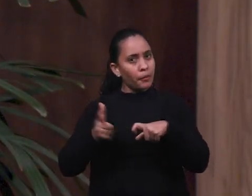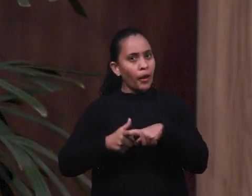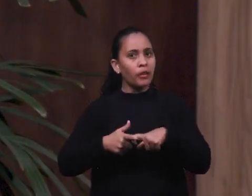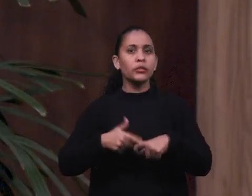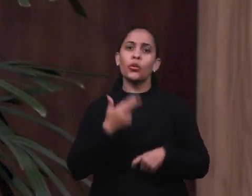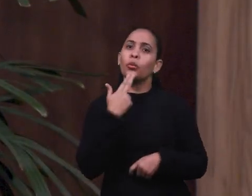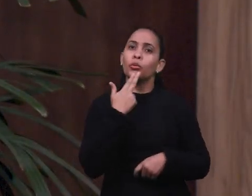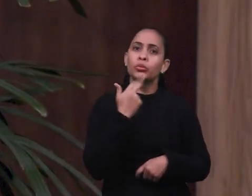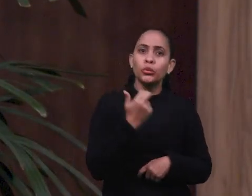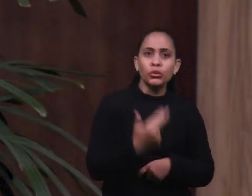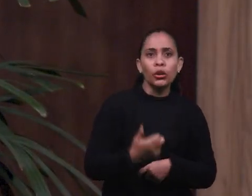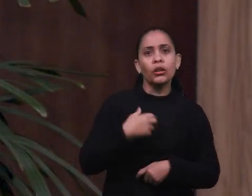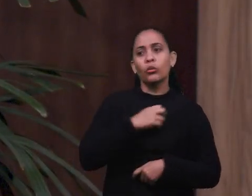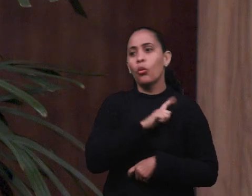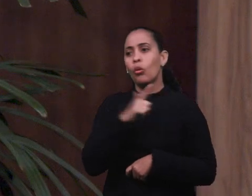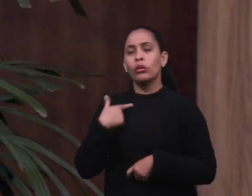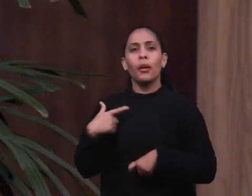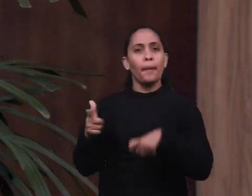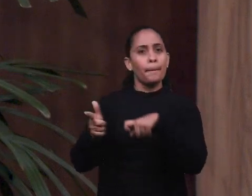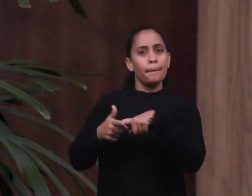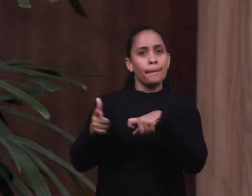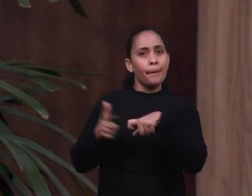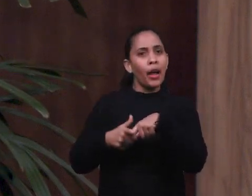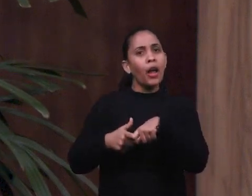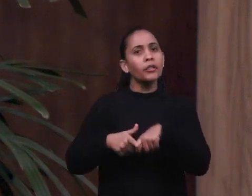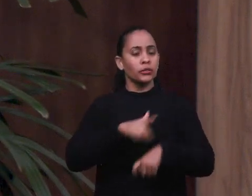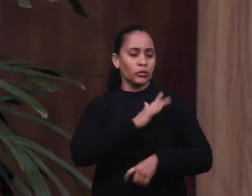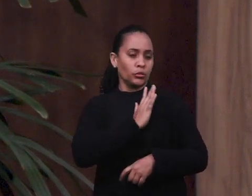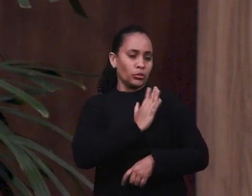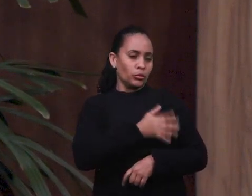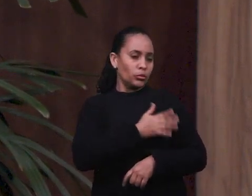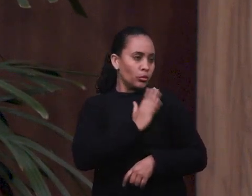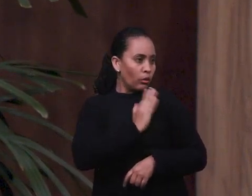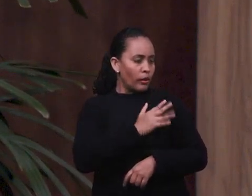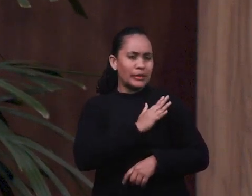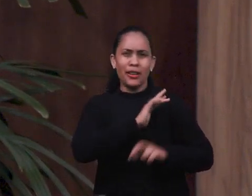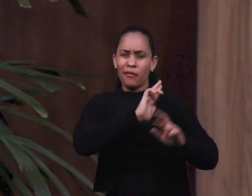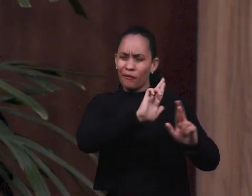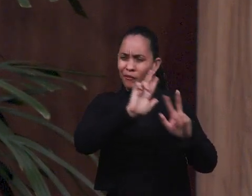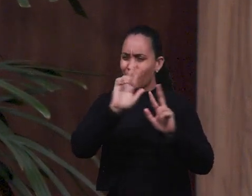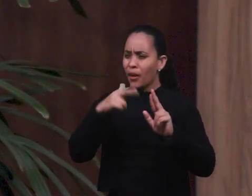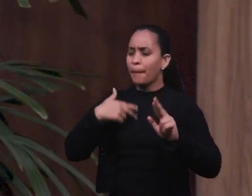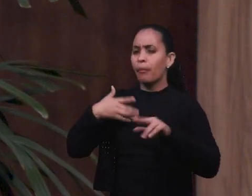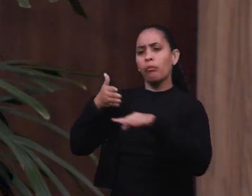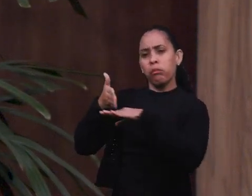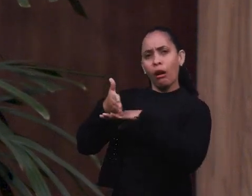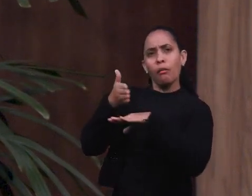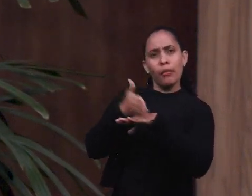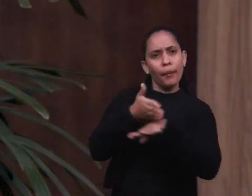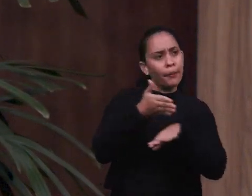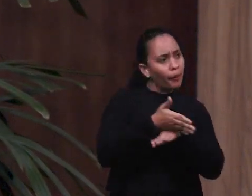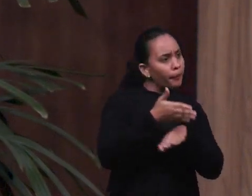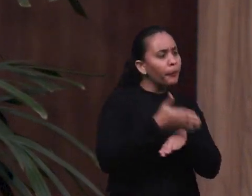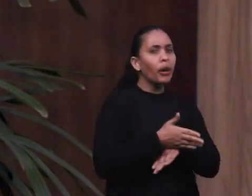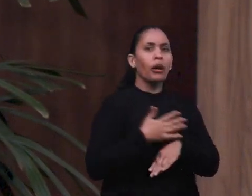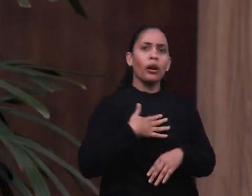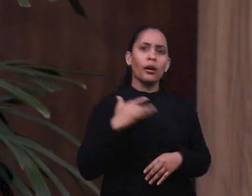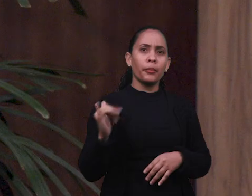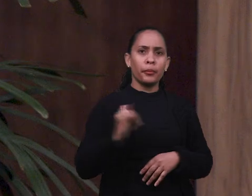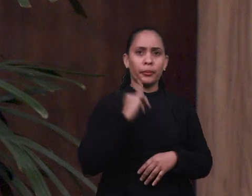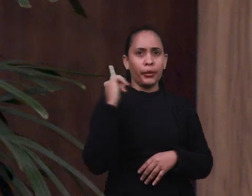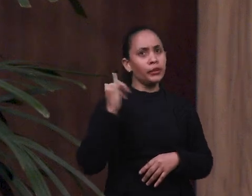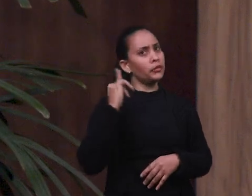de nutricionista, seja de médico, seja de cardiologista. Sim. A gente tem que ter, né? Porque pegar